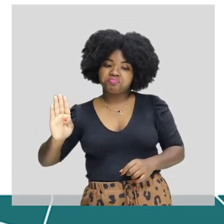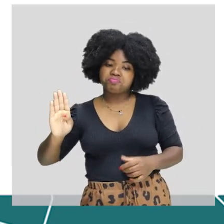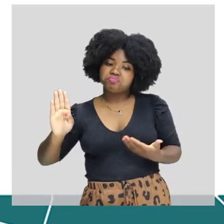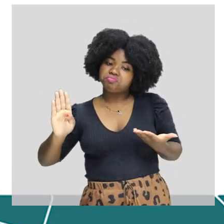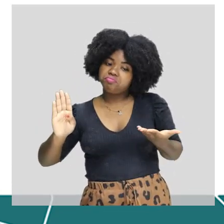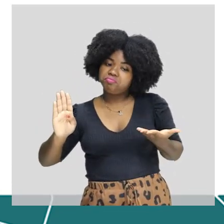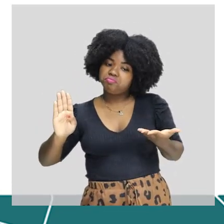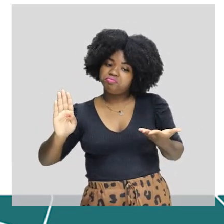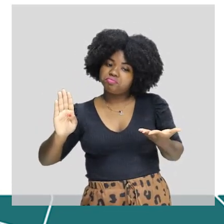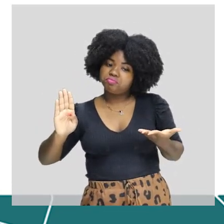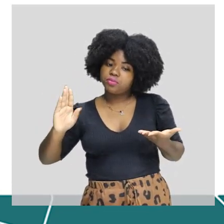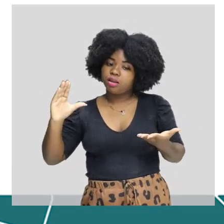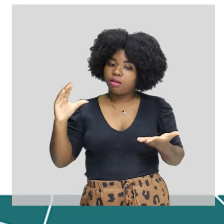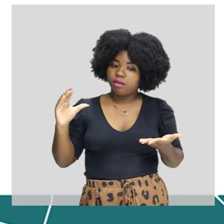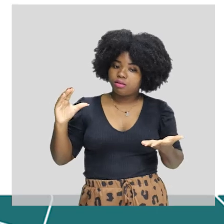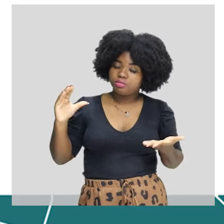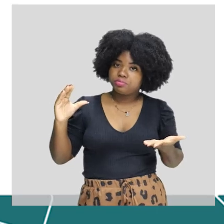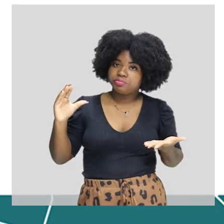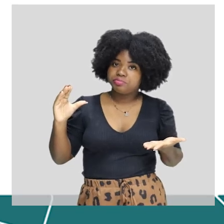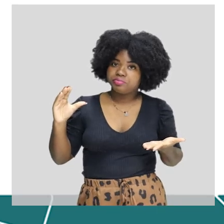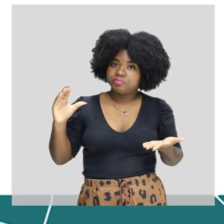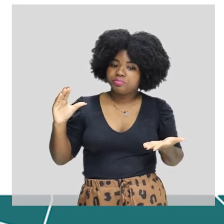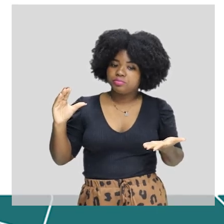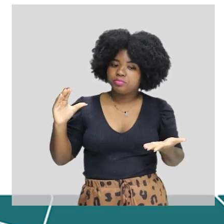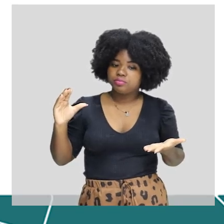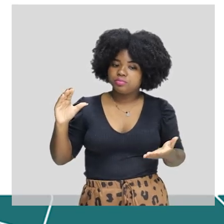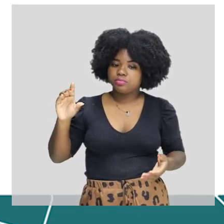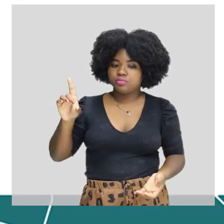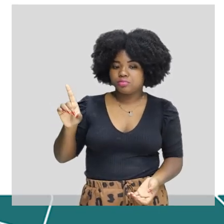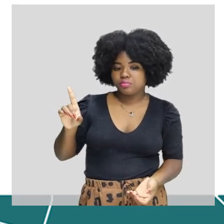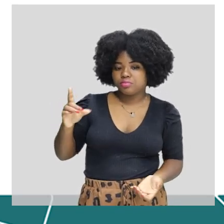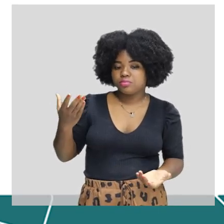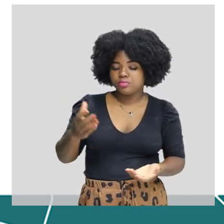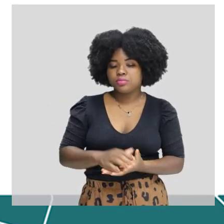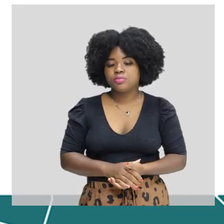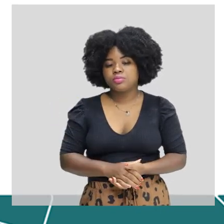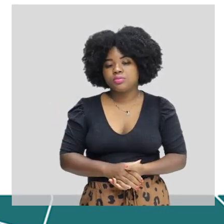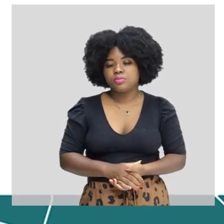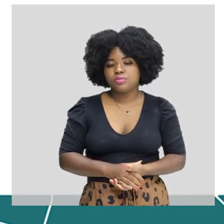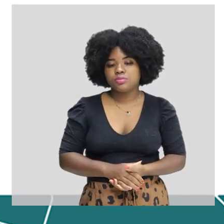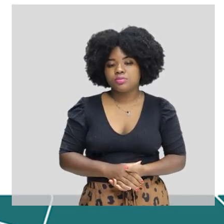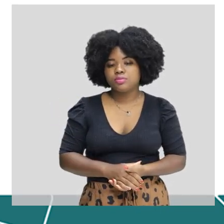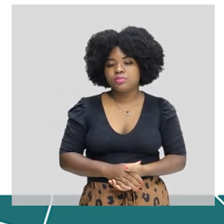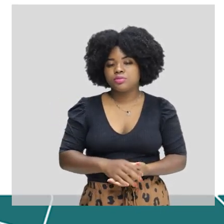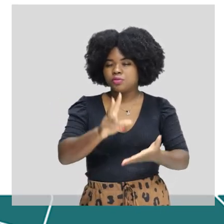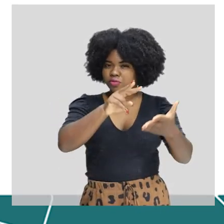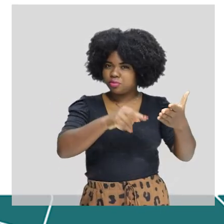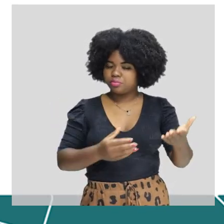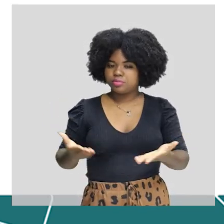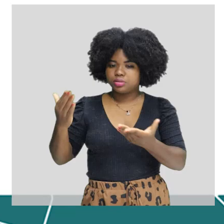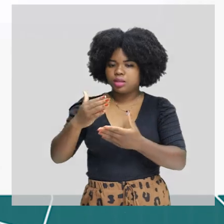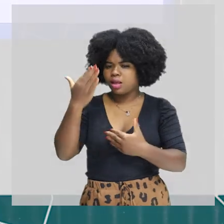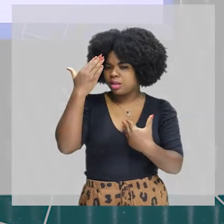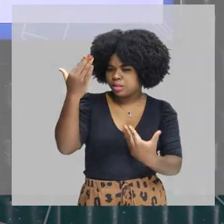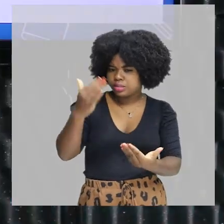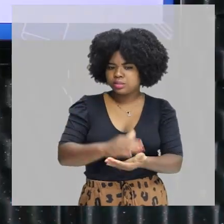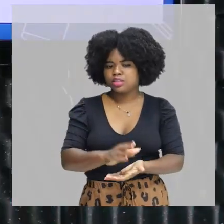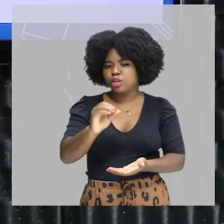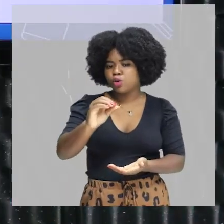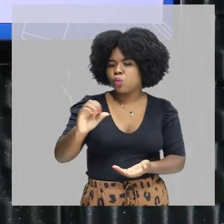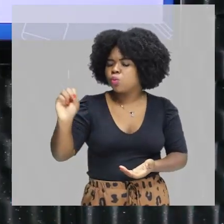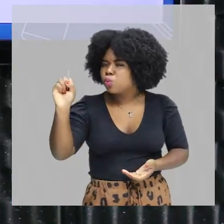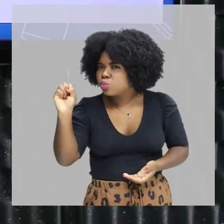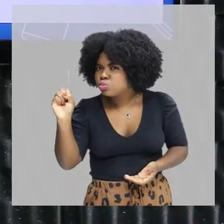para, aos ou aos, os ou para, os ou dos. Então fica assim, ó. Agradeci os